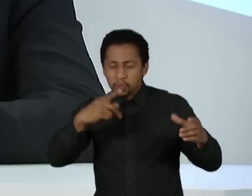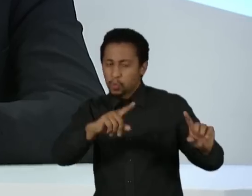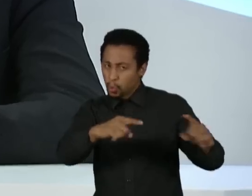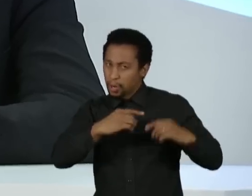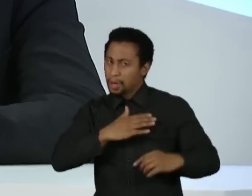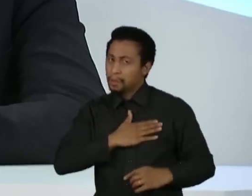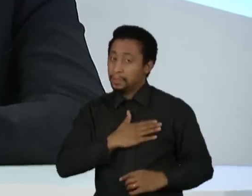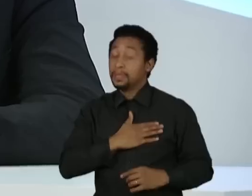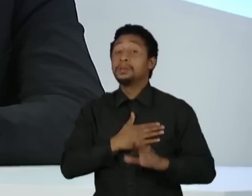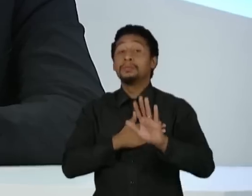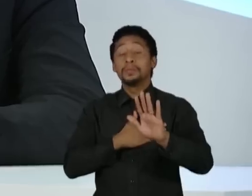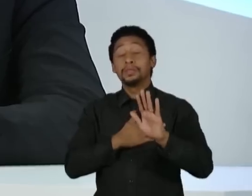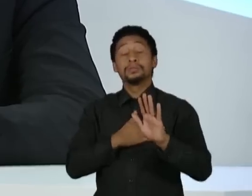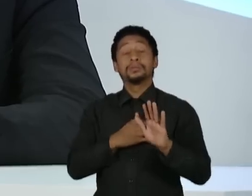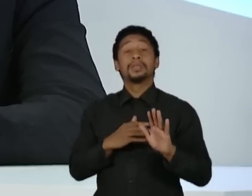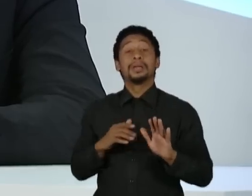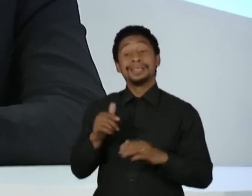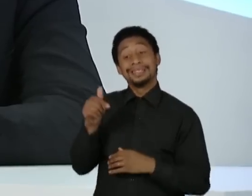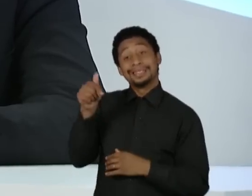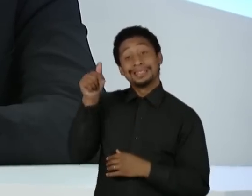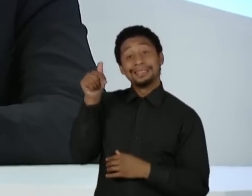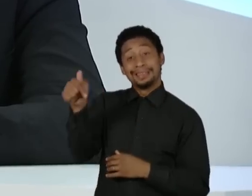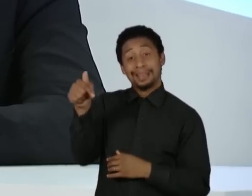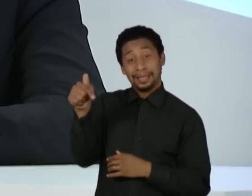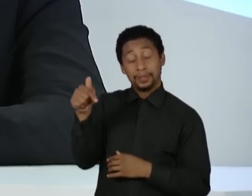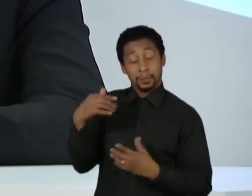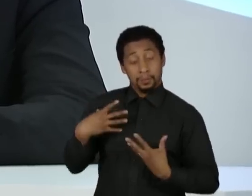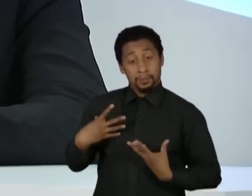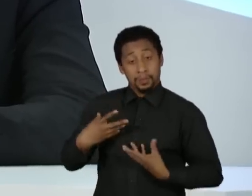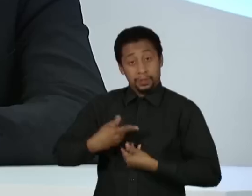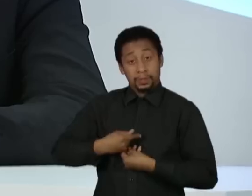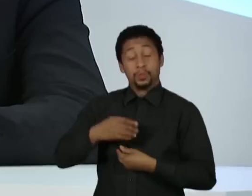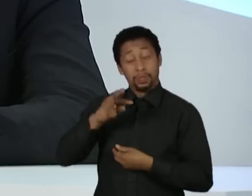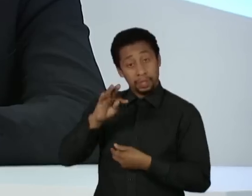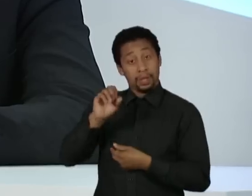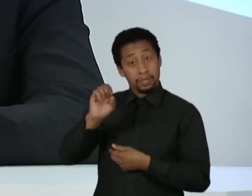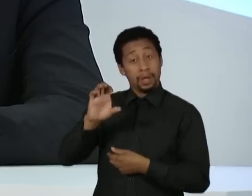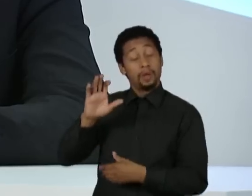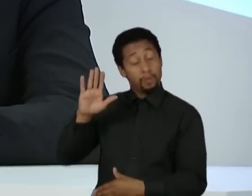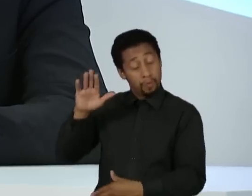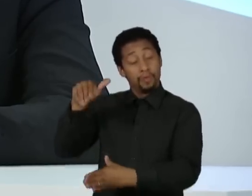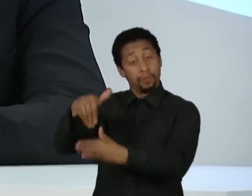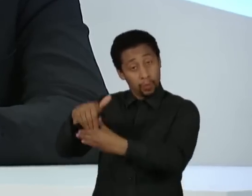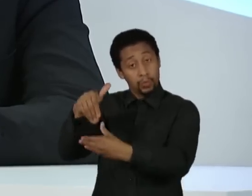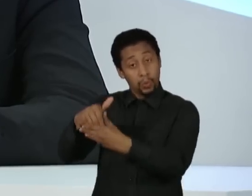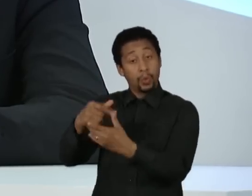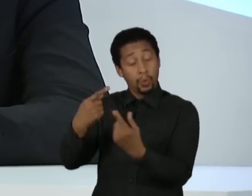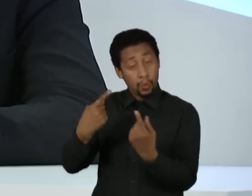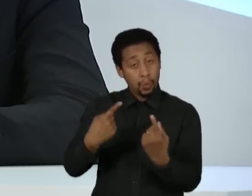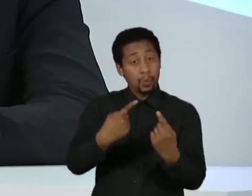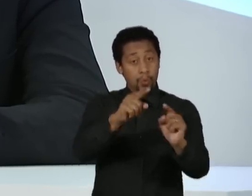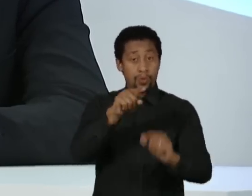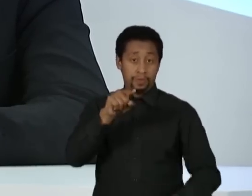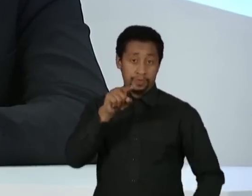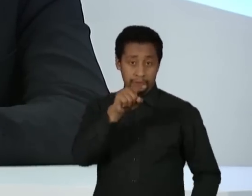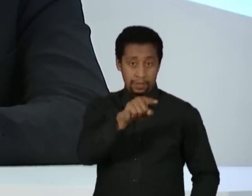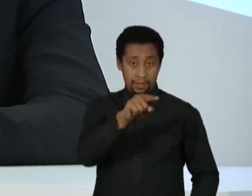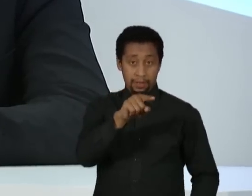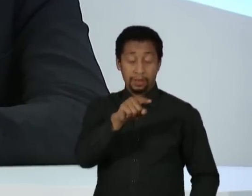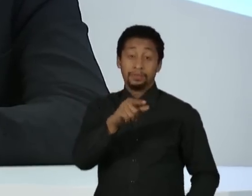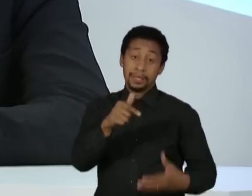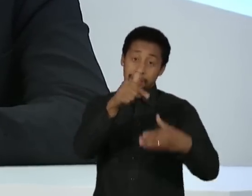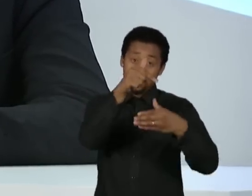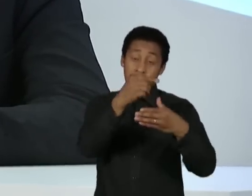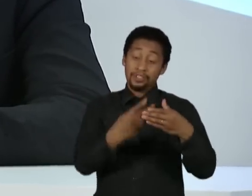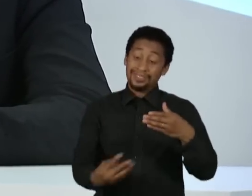decisão foi tomada por unanimidade. Os 7 ministros do TSE votaram pela sua cassação. E, além disso, 3 desses ministros foram nomeados